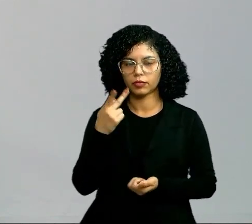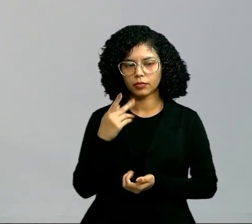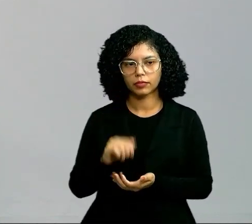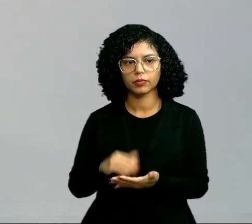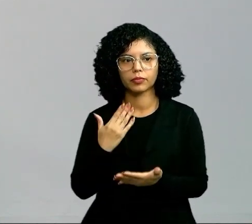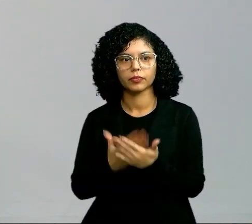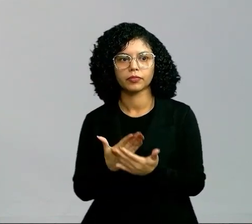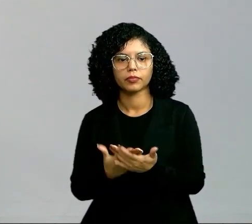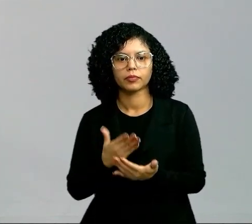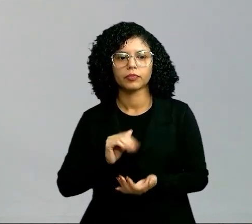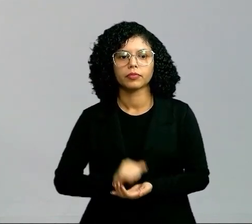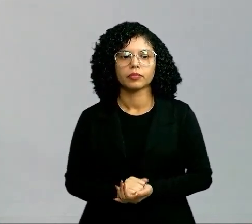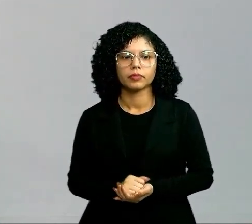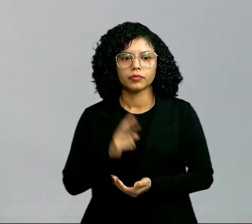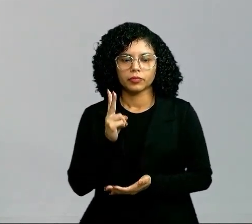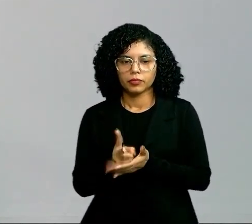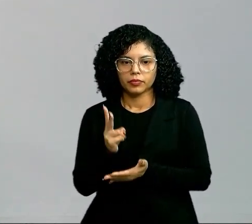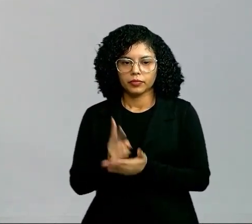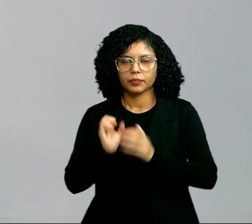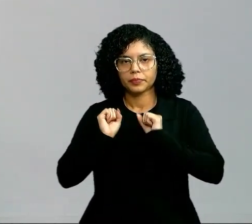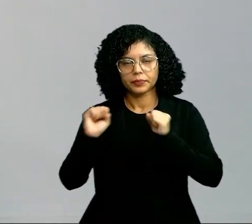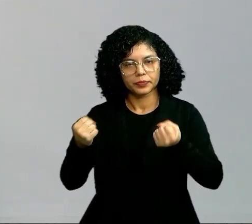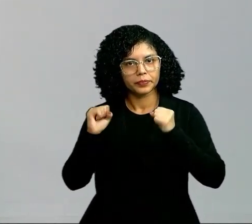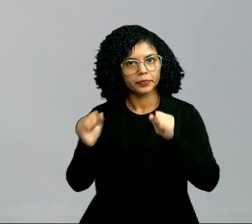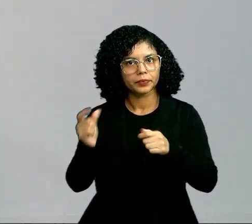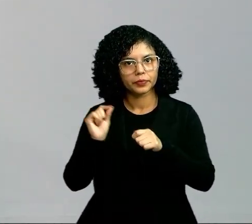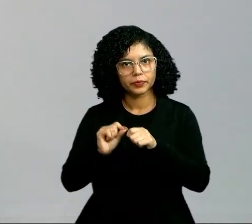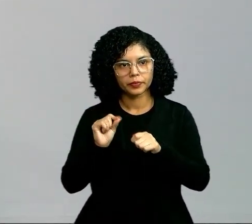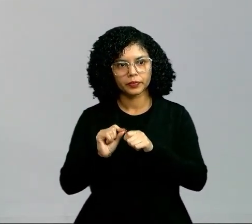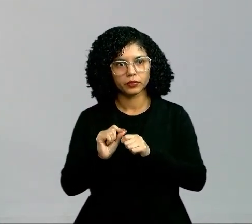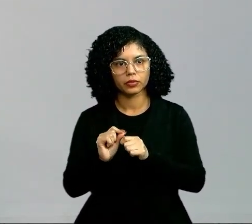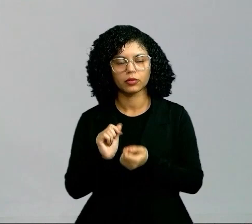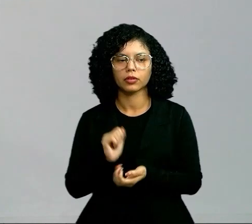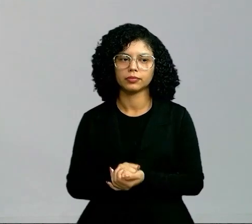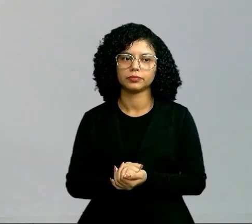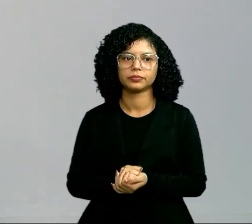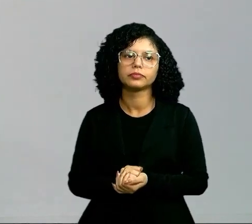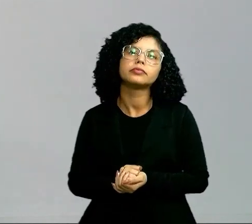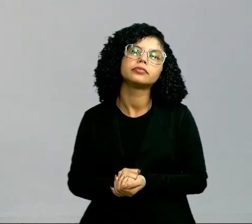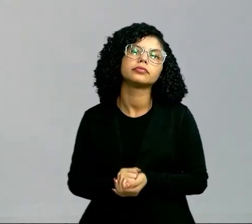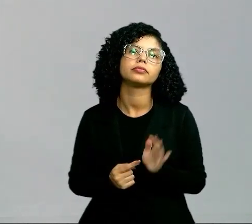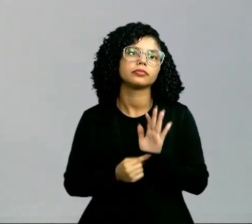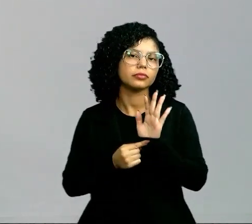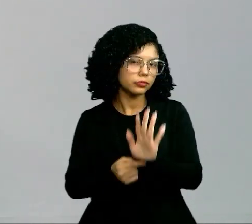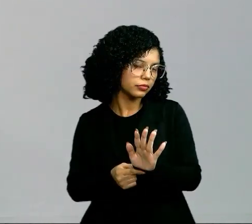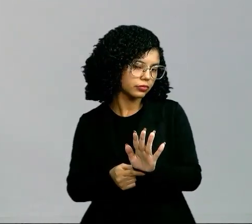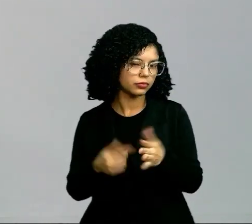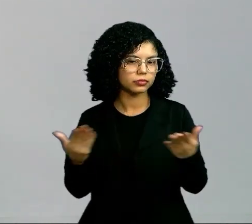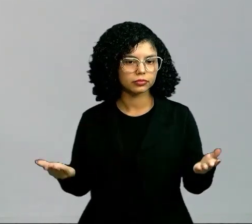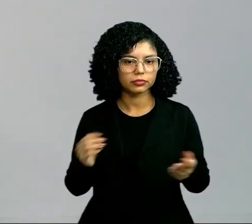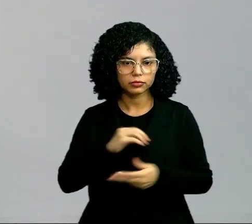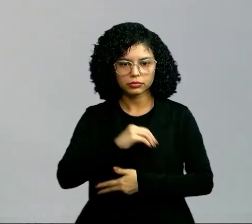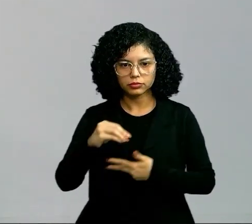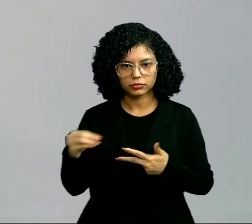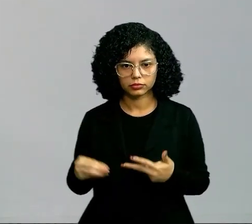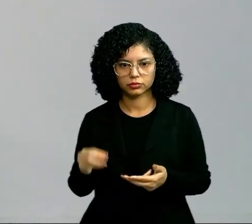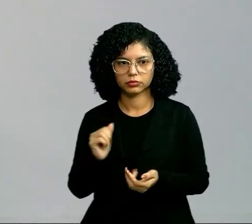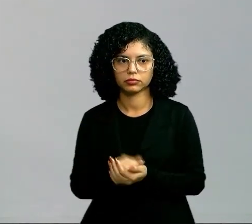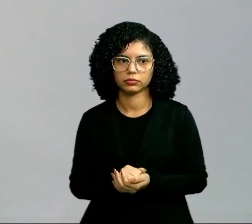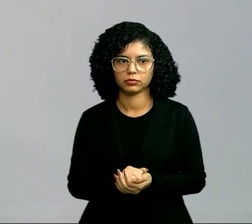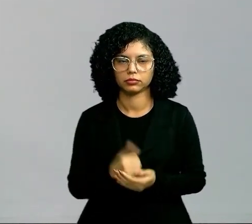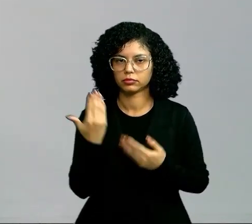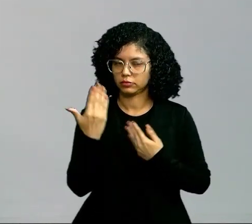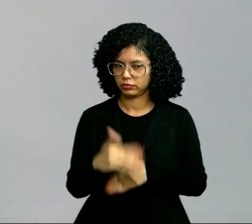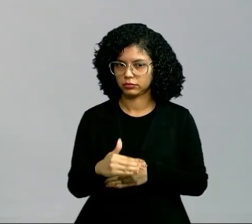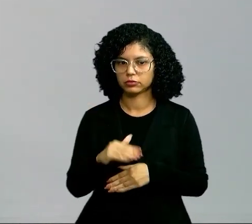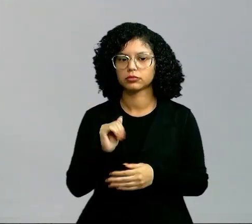nas minhas aulas, sempre que a gente vai na academia, a gente exercita os músculos, a gente diz que vai ficar monstrão, né? Para o Enem, né, para os vestibulares